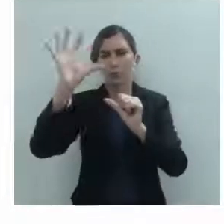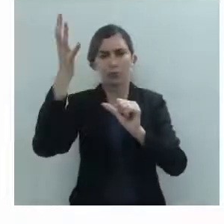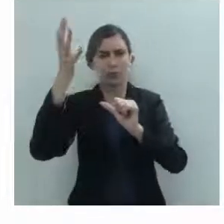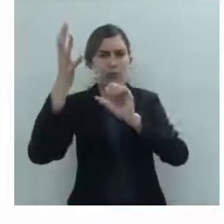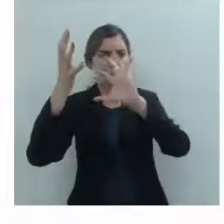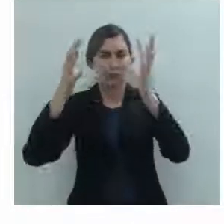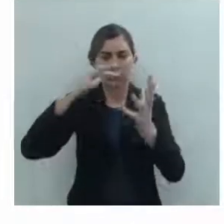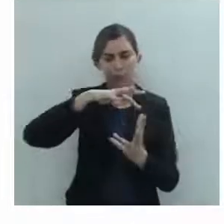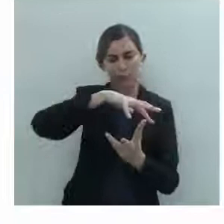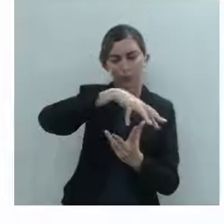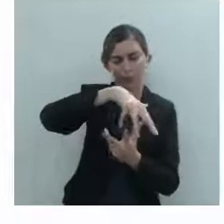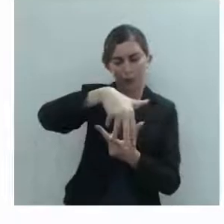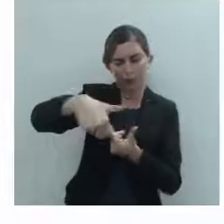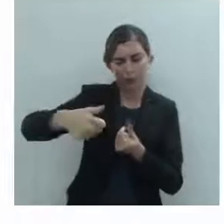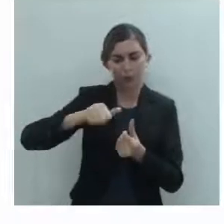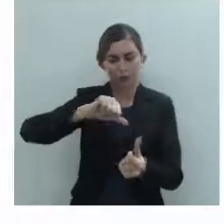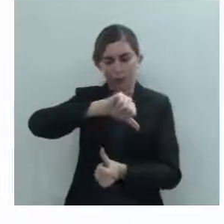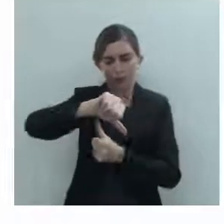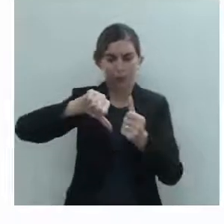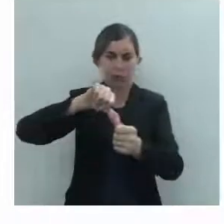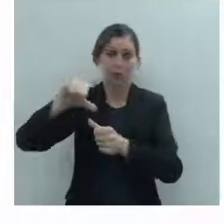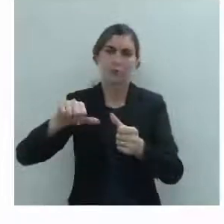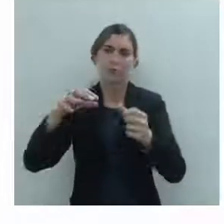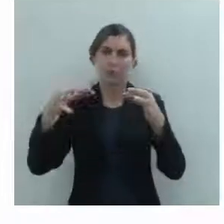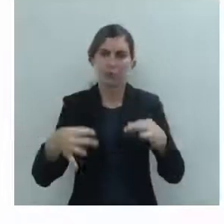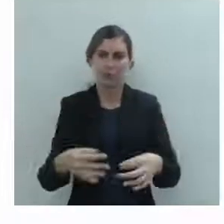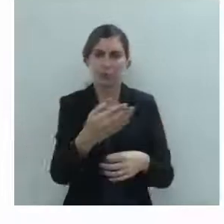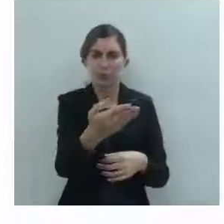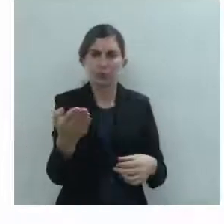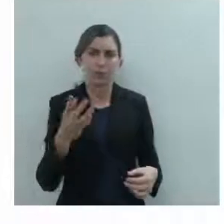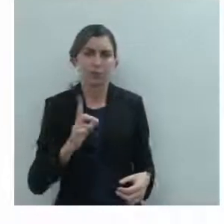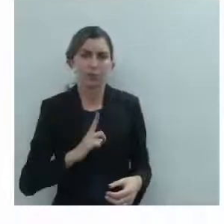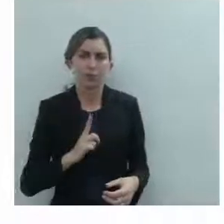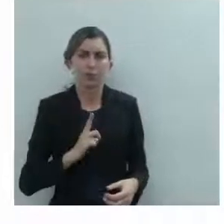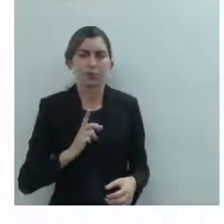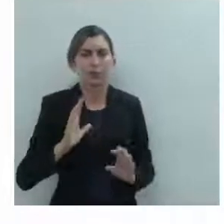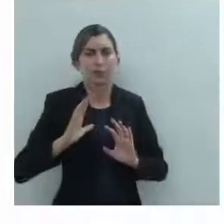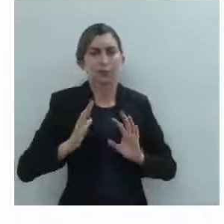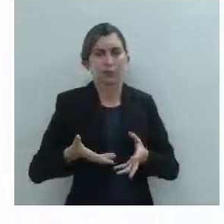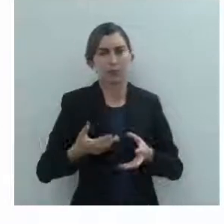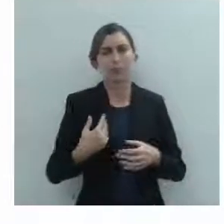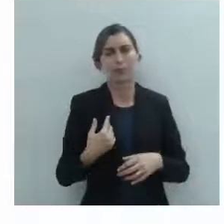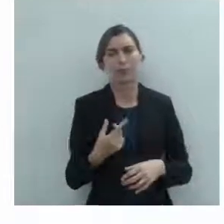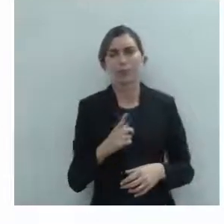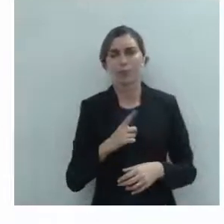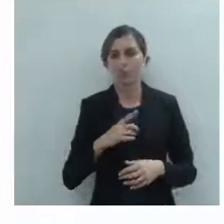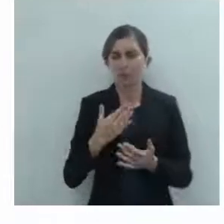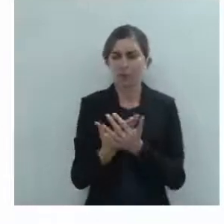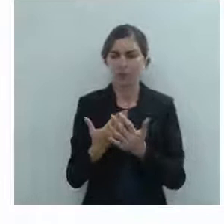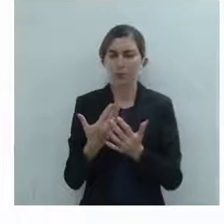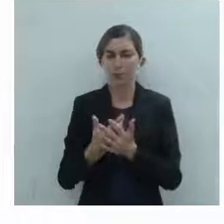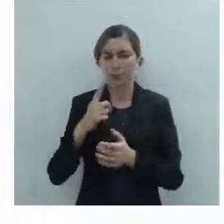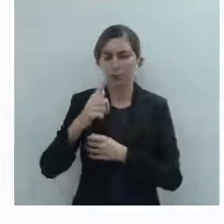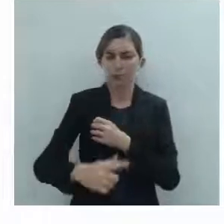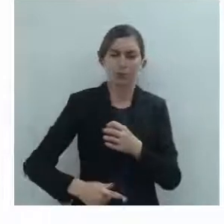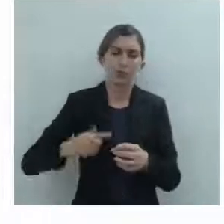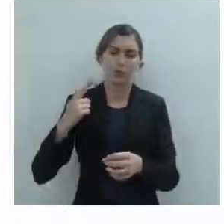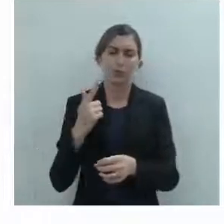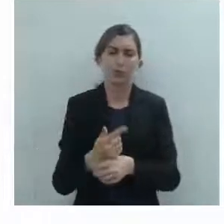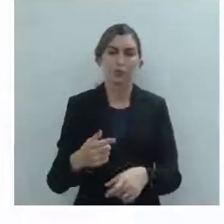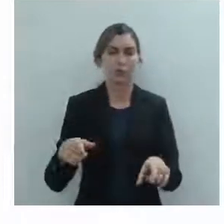na crosta terrestre e com certeza você já teve ou terá essa abordagem nas aulas de geografia